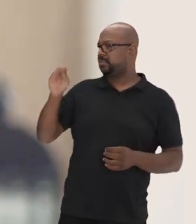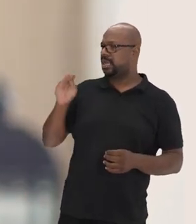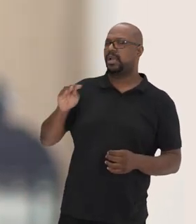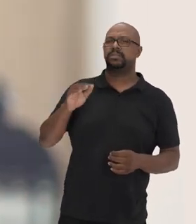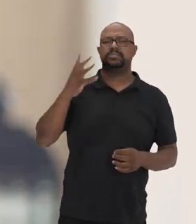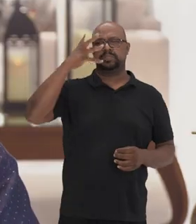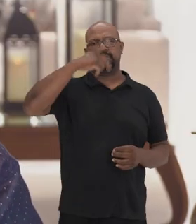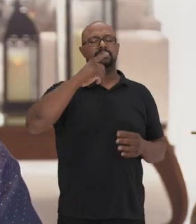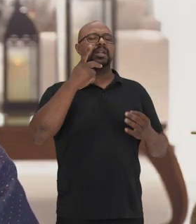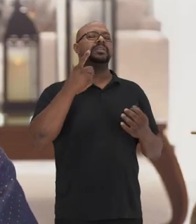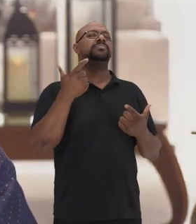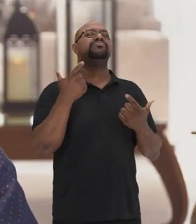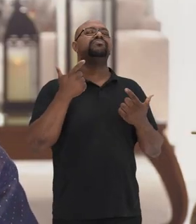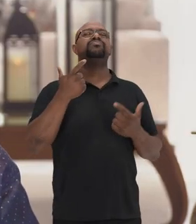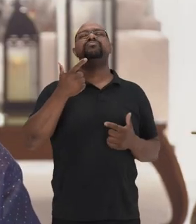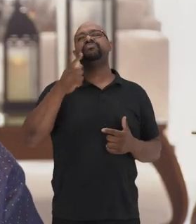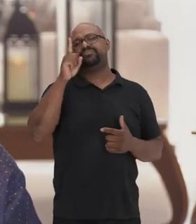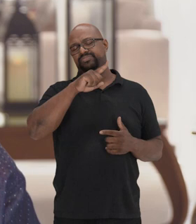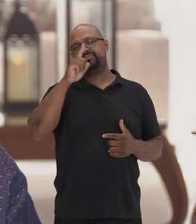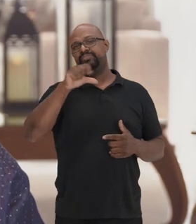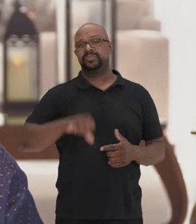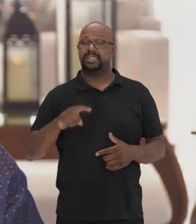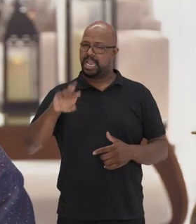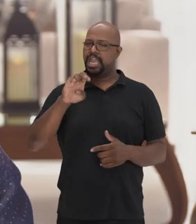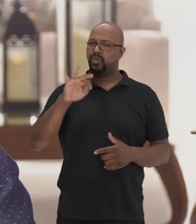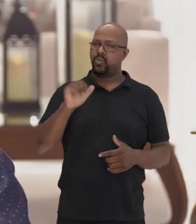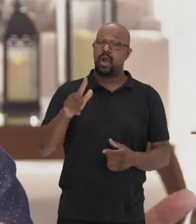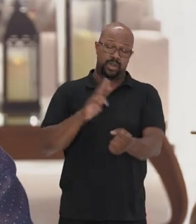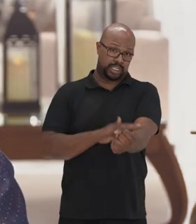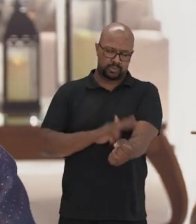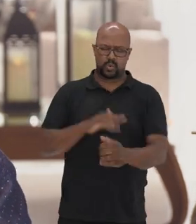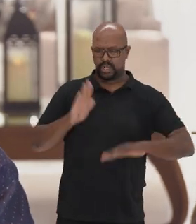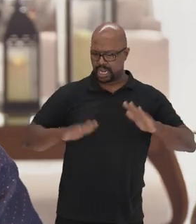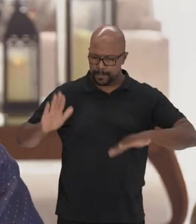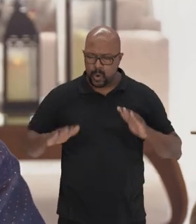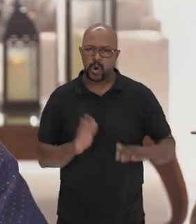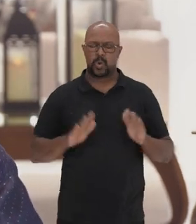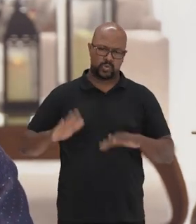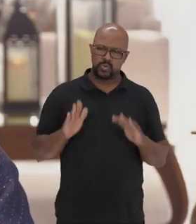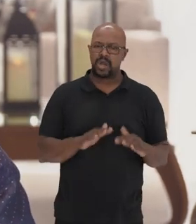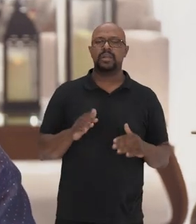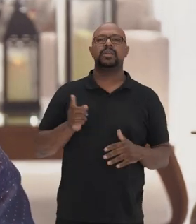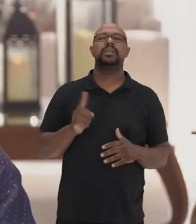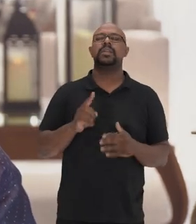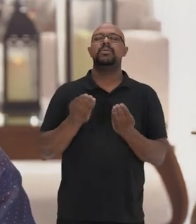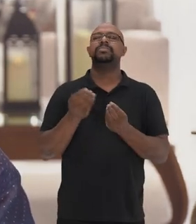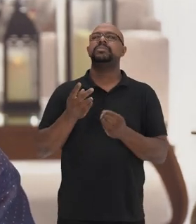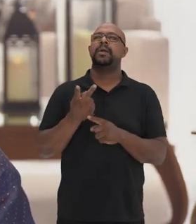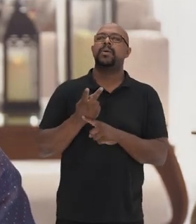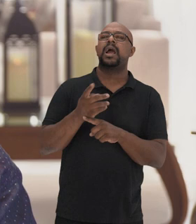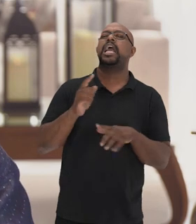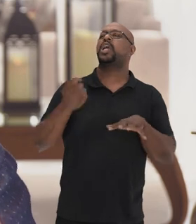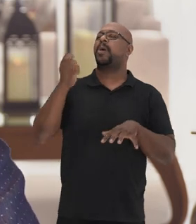desfavorecidos ah nesses rituais necessariamente o ritmo dos tambores e atabaques que não procuravam os